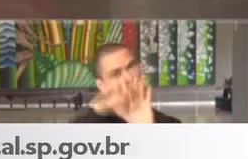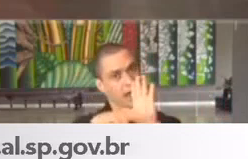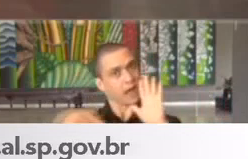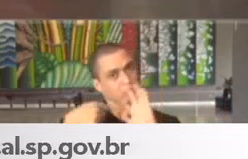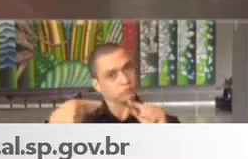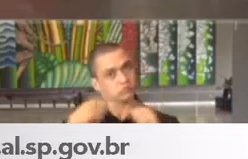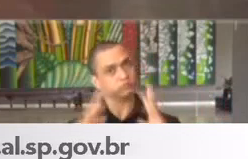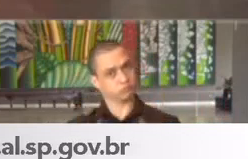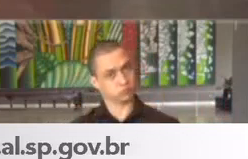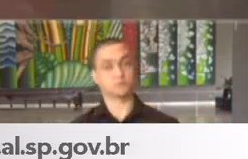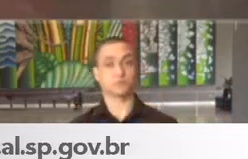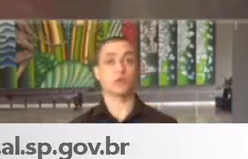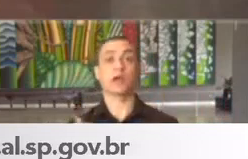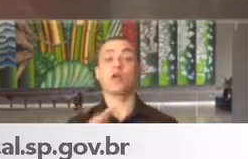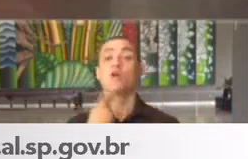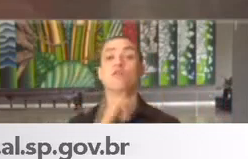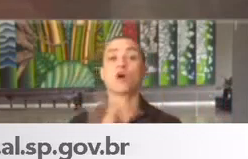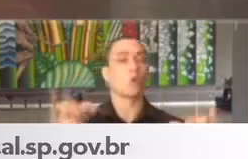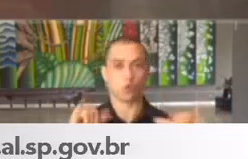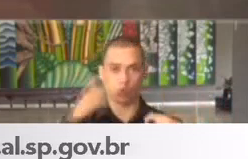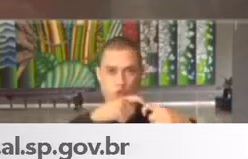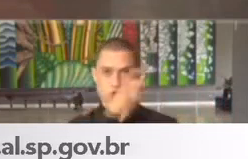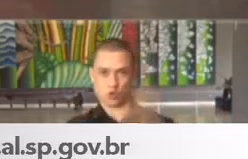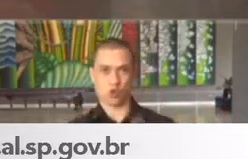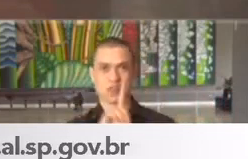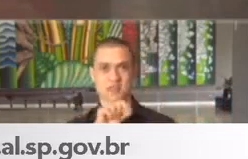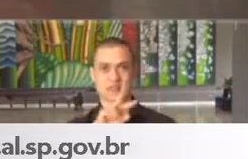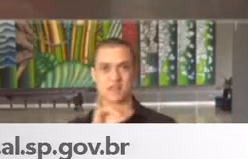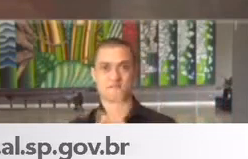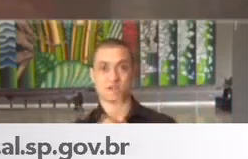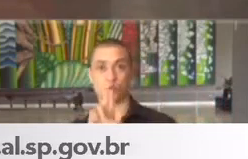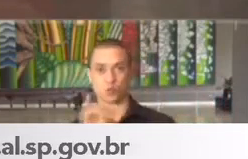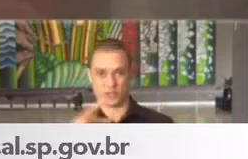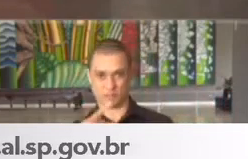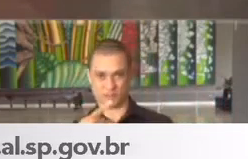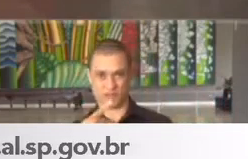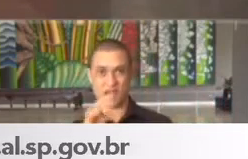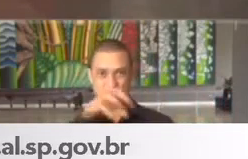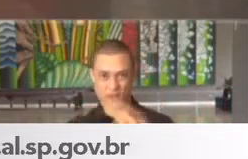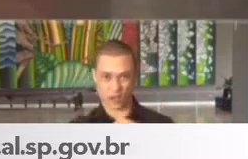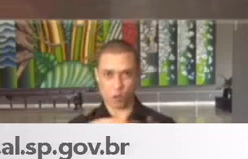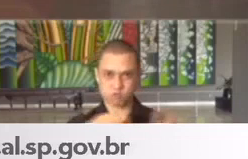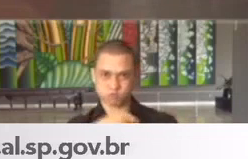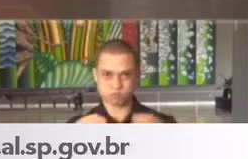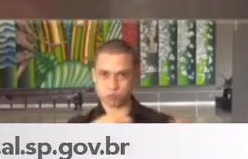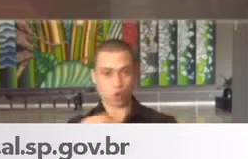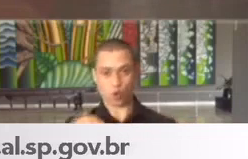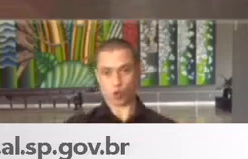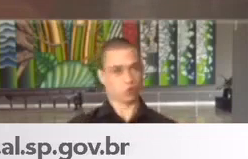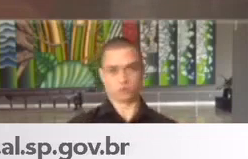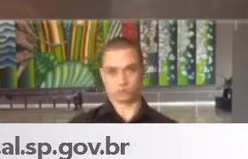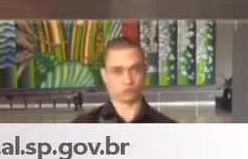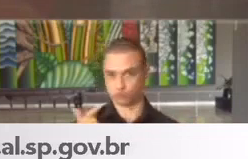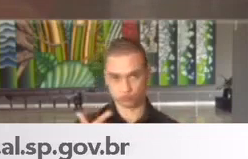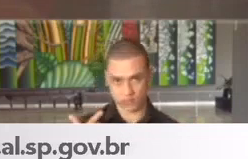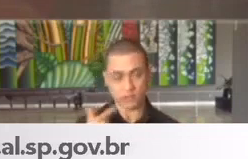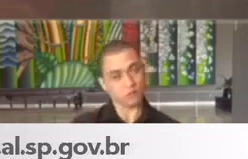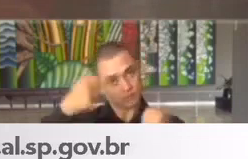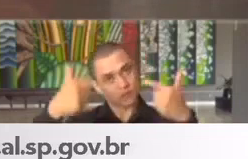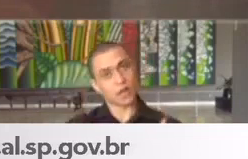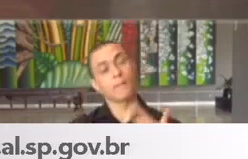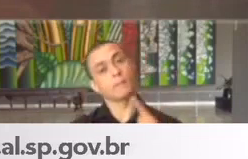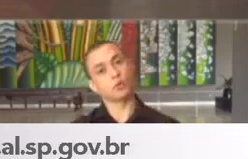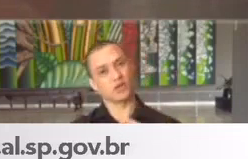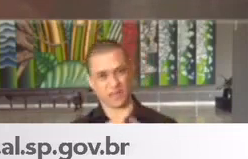começar justificando a ausência do Dr. Davi Uip, o Dr. Davi Uip, que é o nosso coordenador geral do Centro